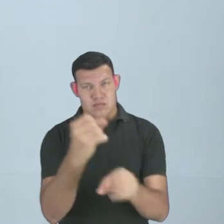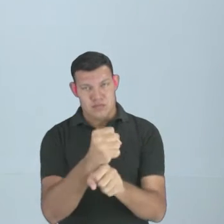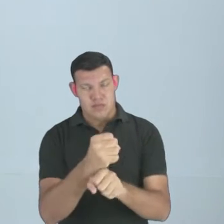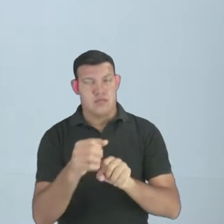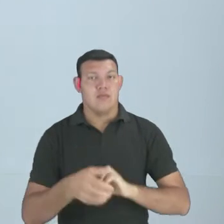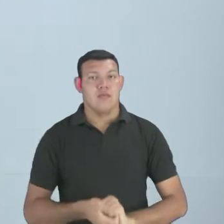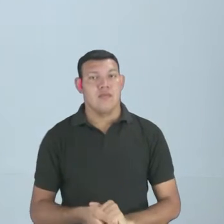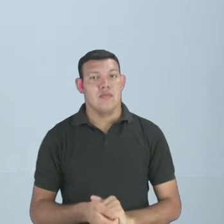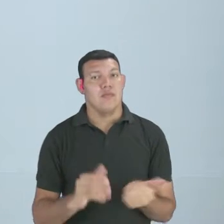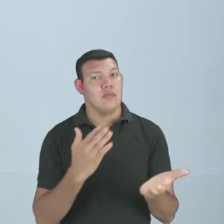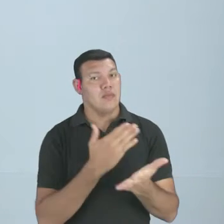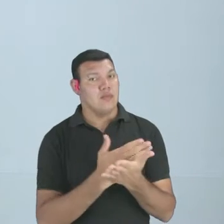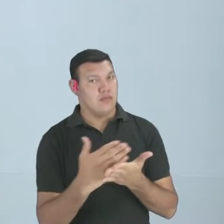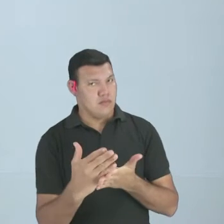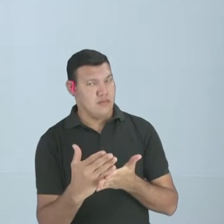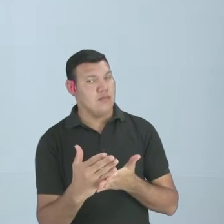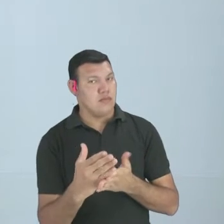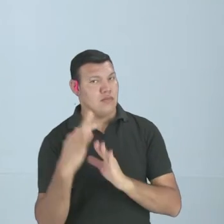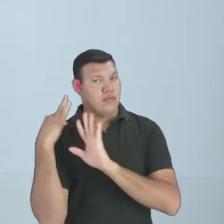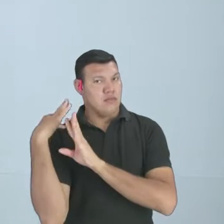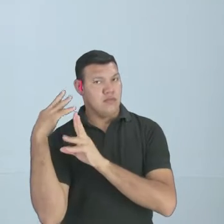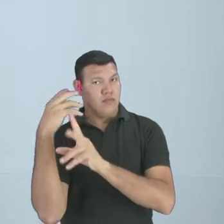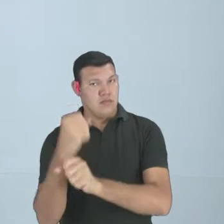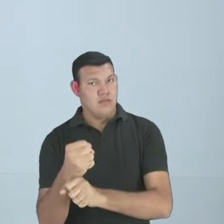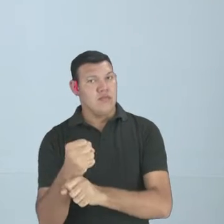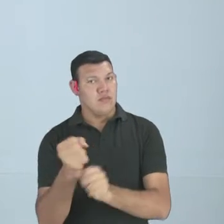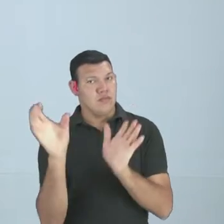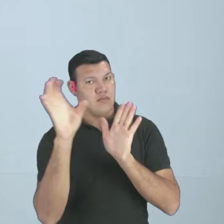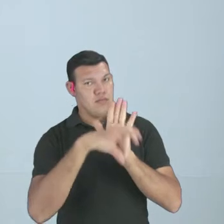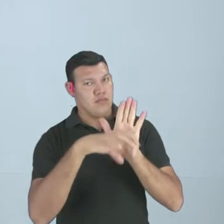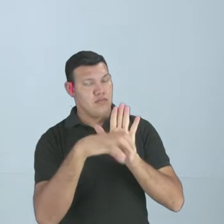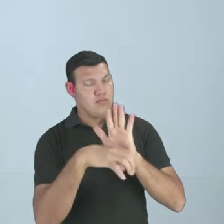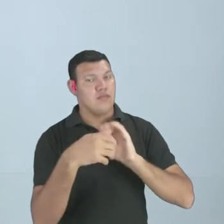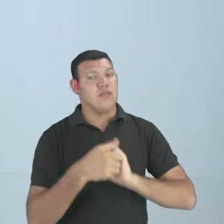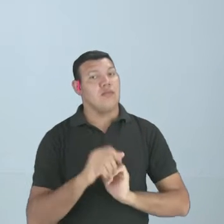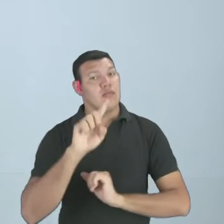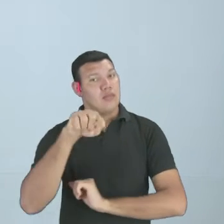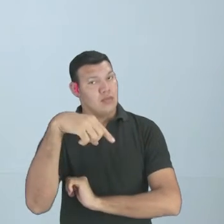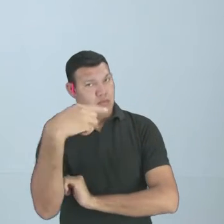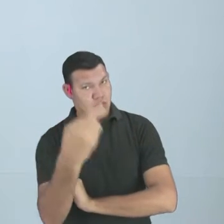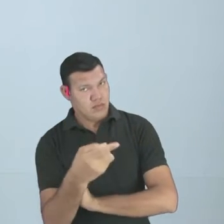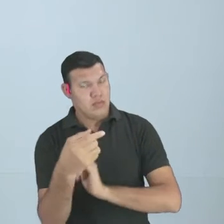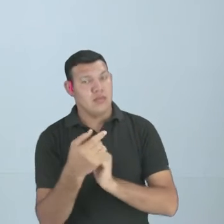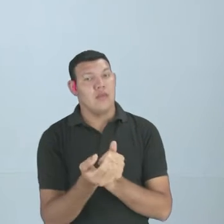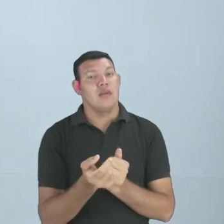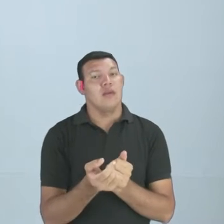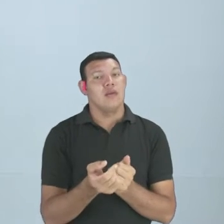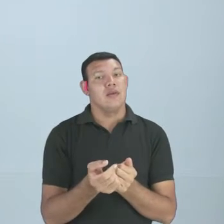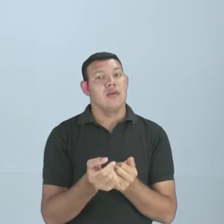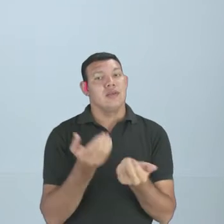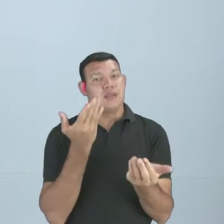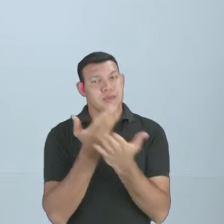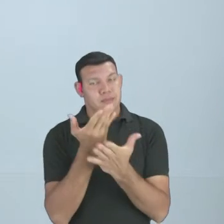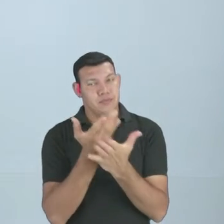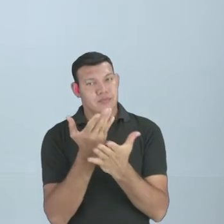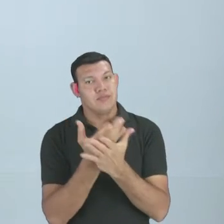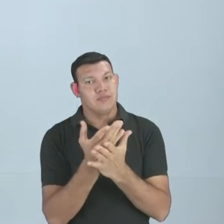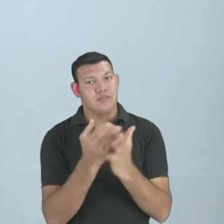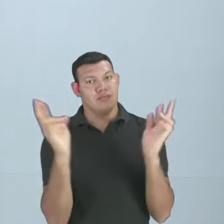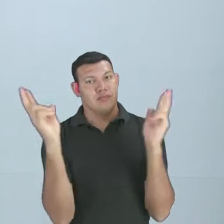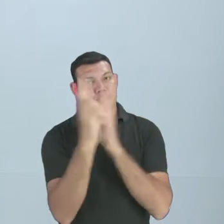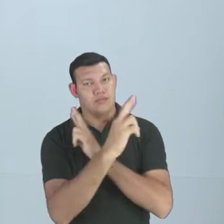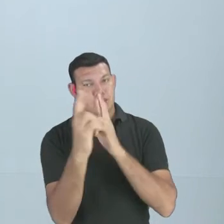Então nós vamos iniciar revendo alguns conceitos para depois nós podemos trabalhar as equações trigonométricas